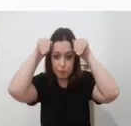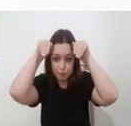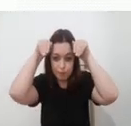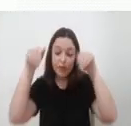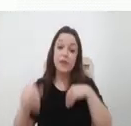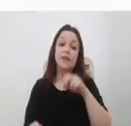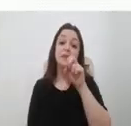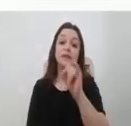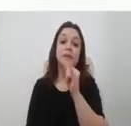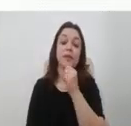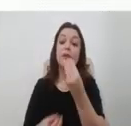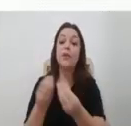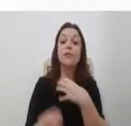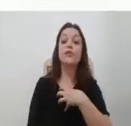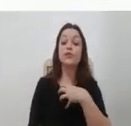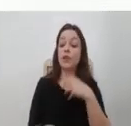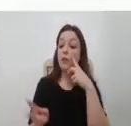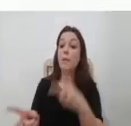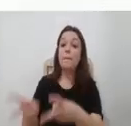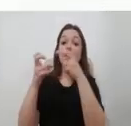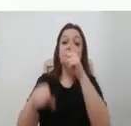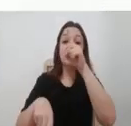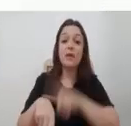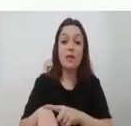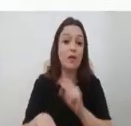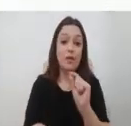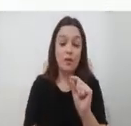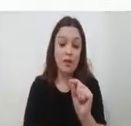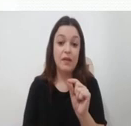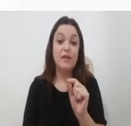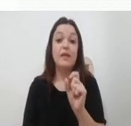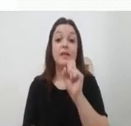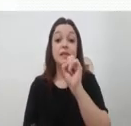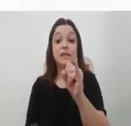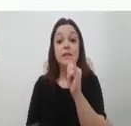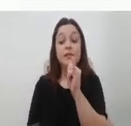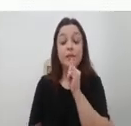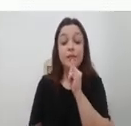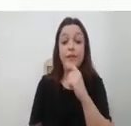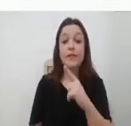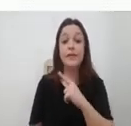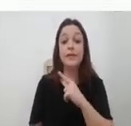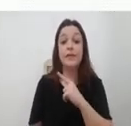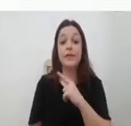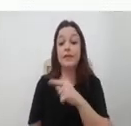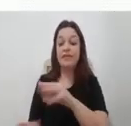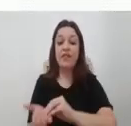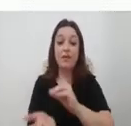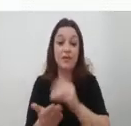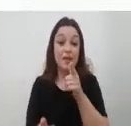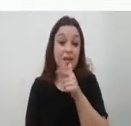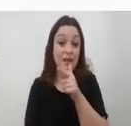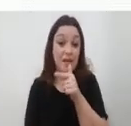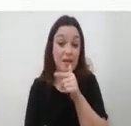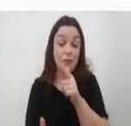tá prostrado. Na inspeção e palpação, o que a gente pode perceber? Se esse animal apresenta algum